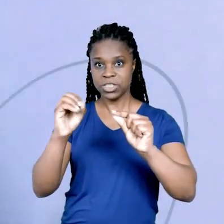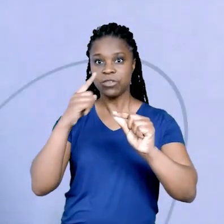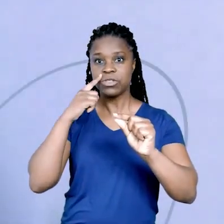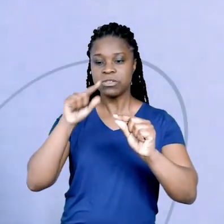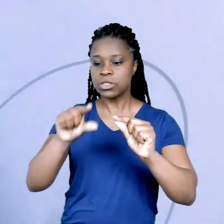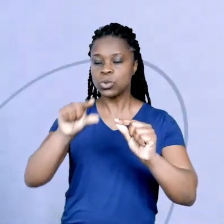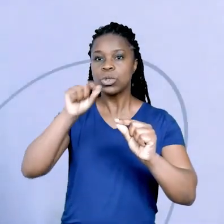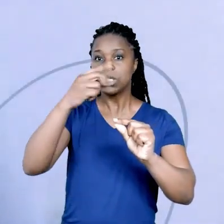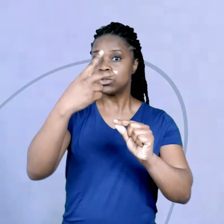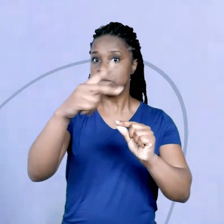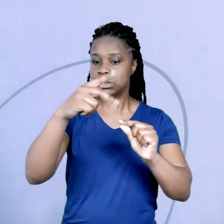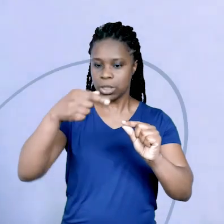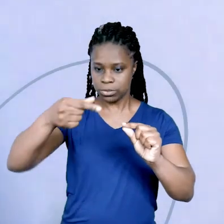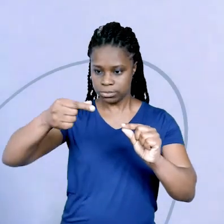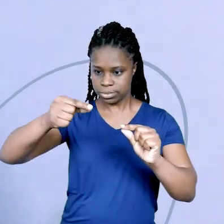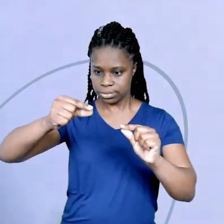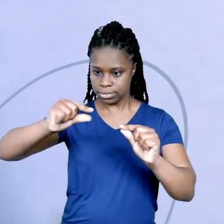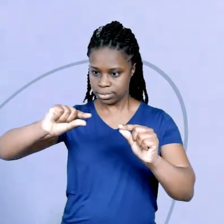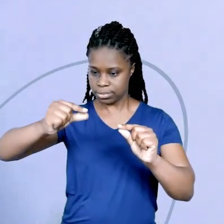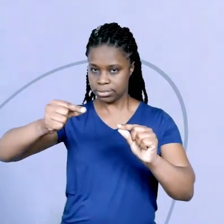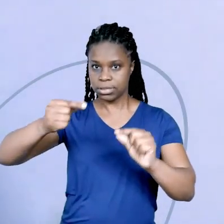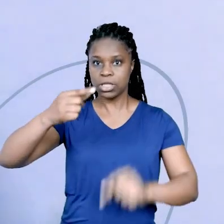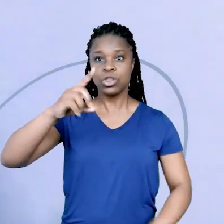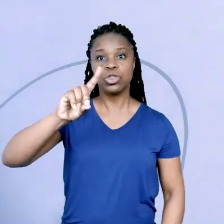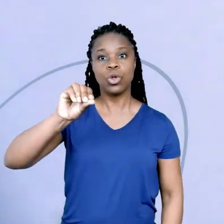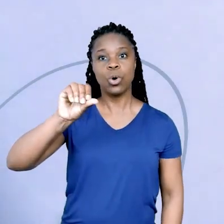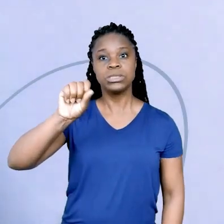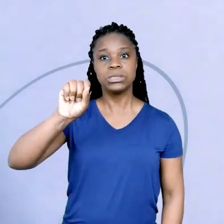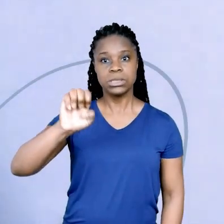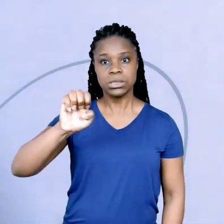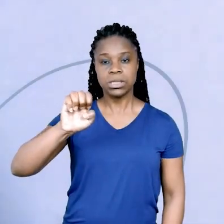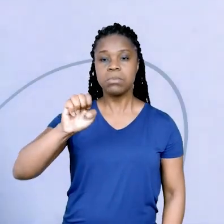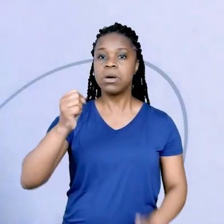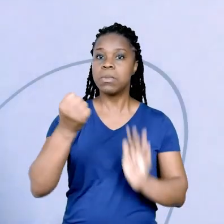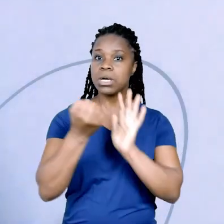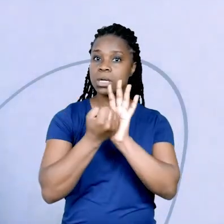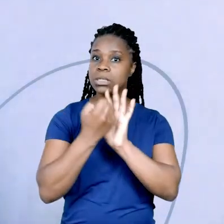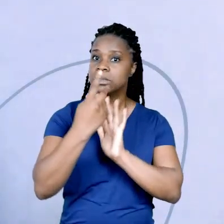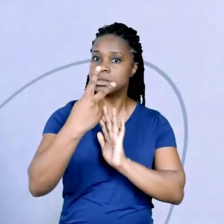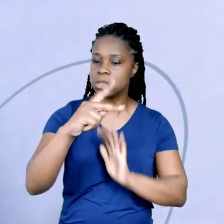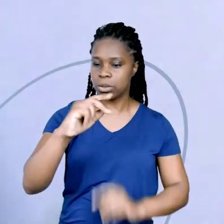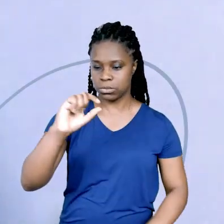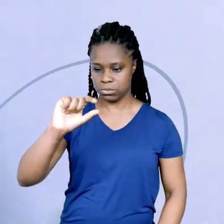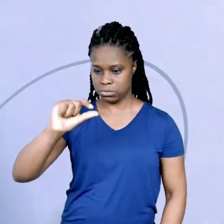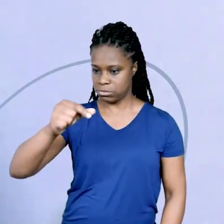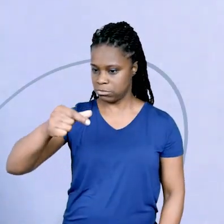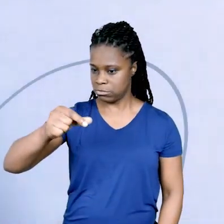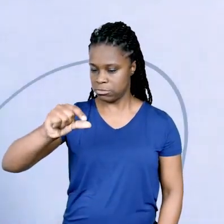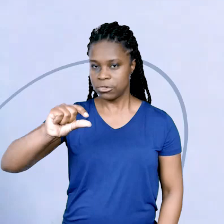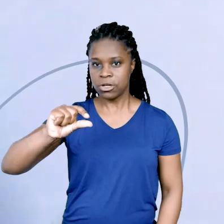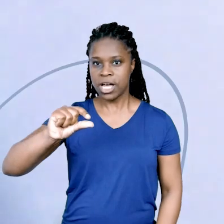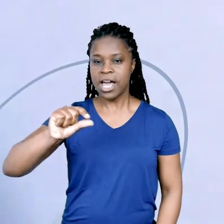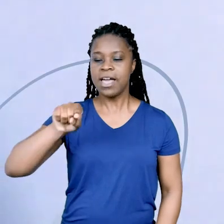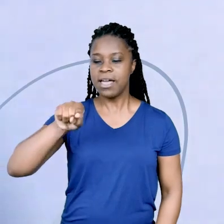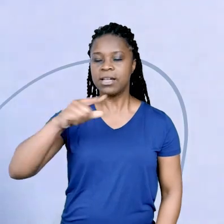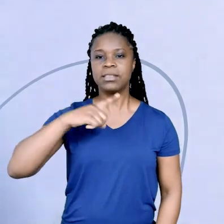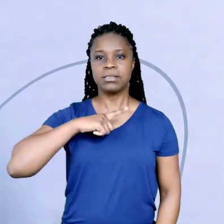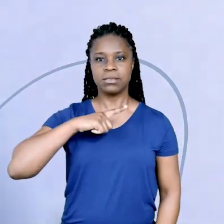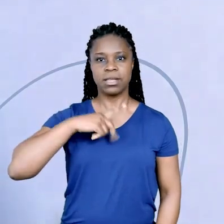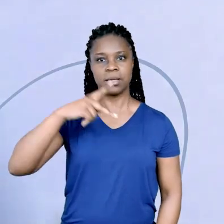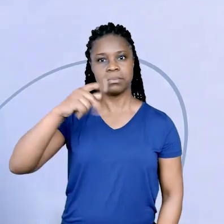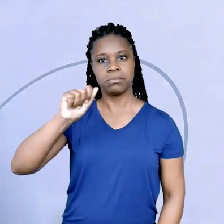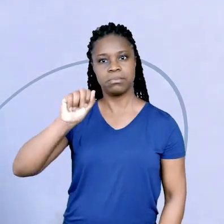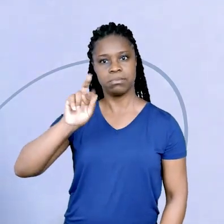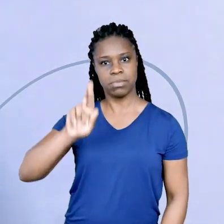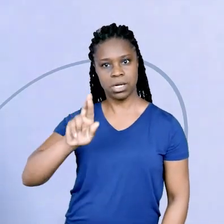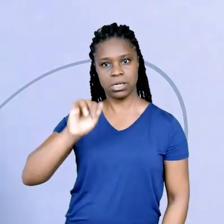a dose de insulina, girando o seletor para marcar a dose que deseja injetar. O seletor da